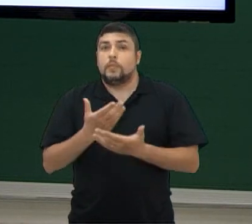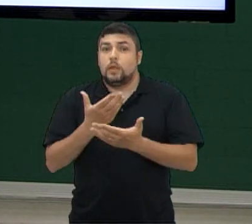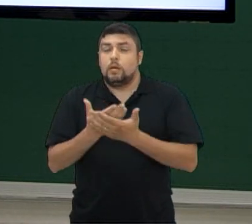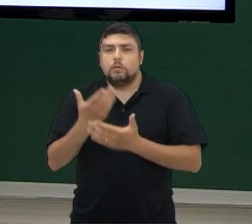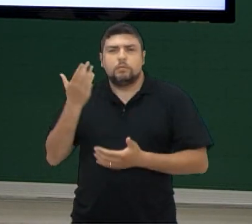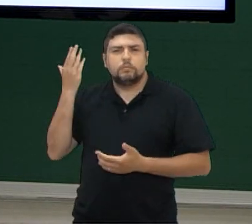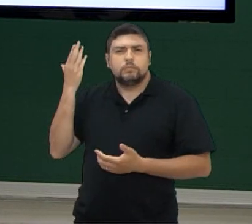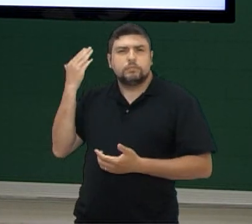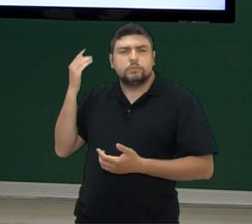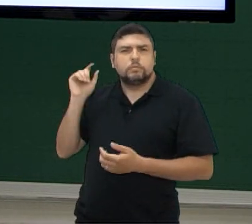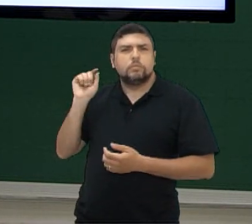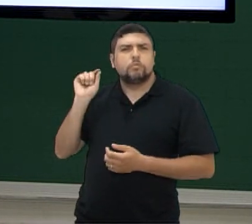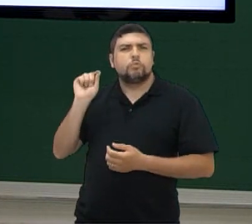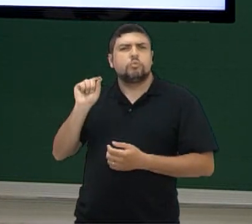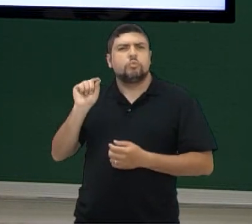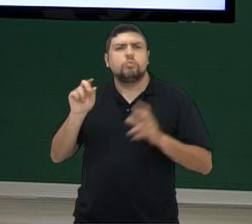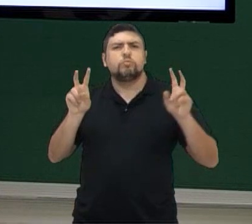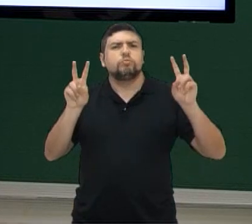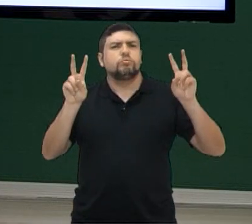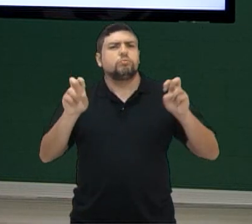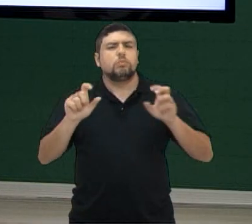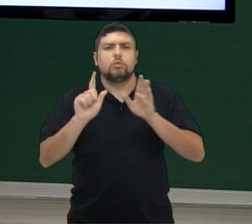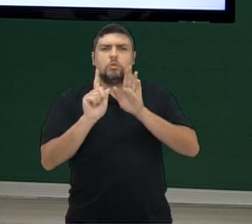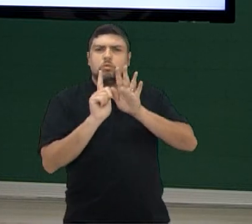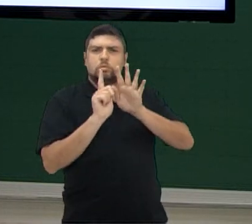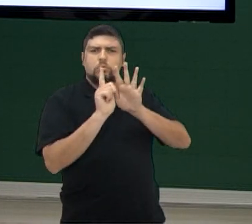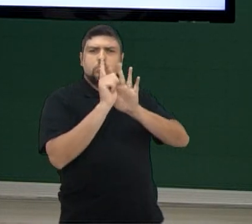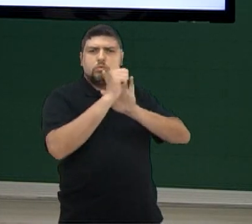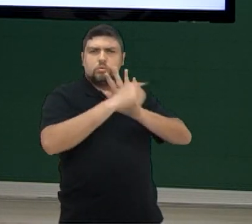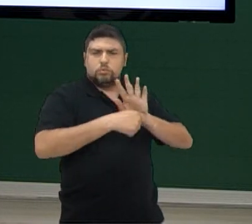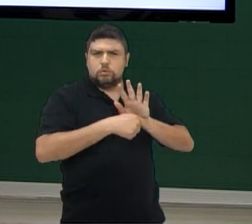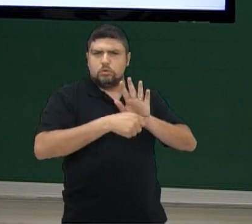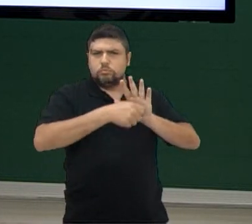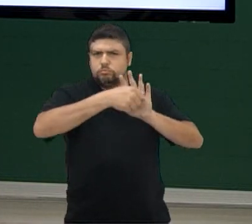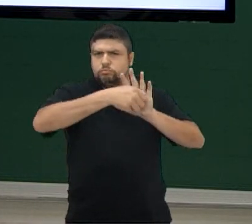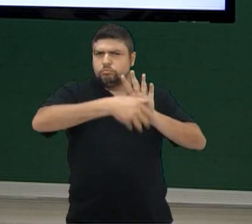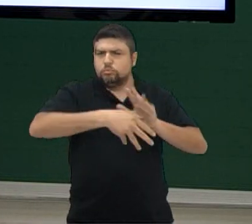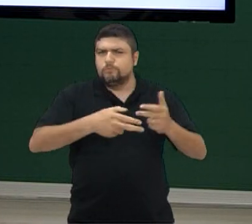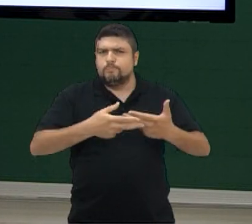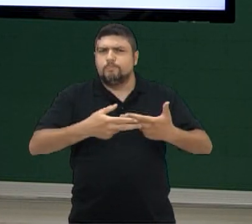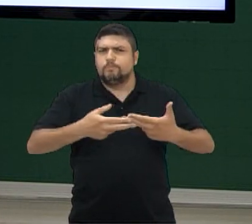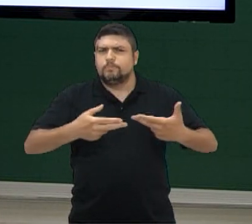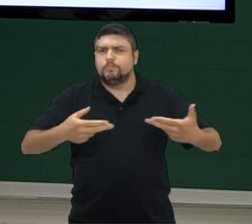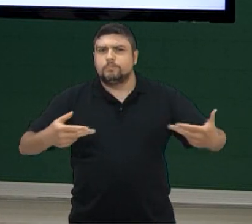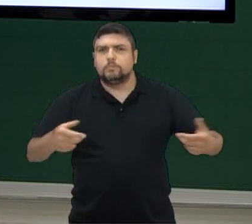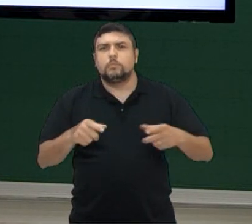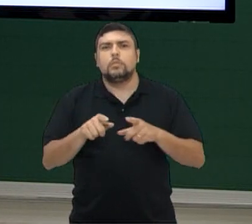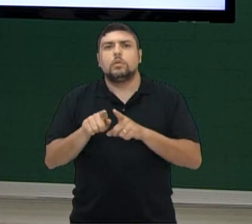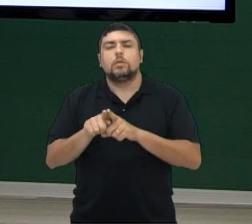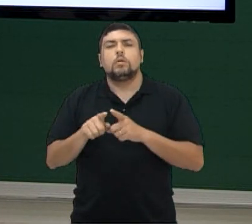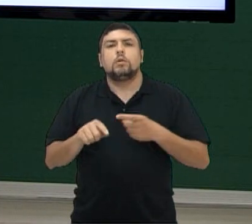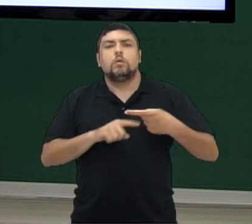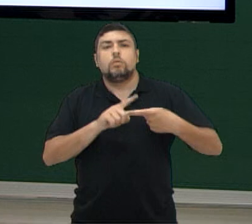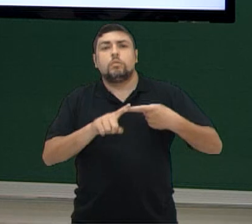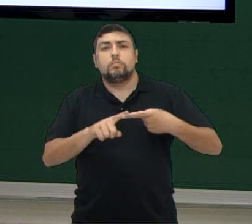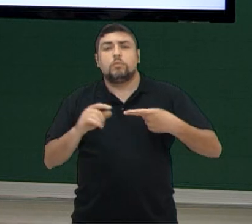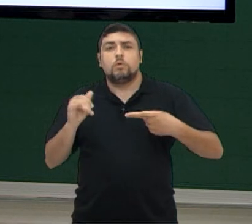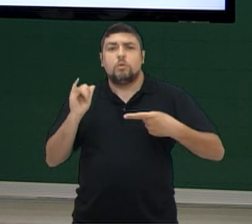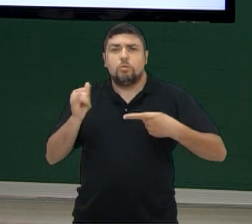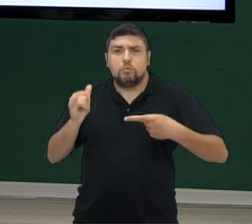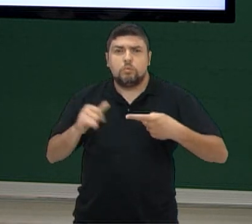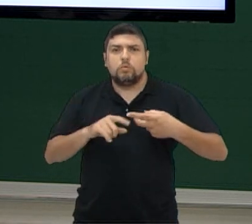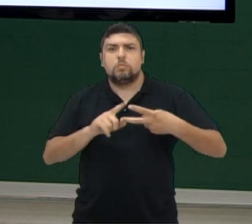uma revisão de gêneros discursivos e literários que já tínhamos trabalhado, como o conto, a